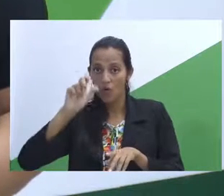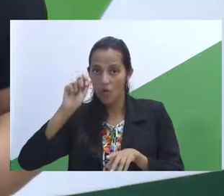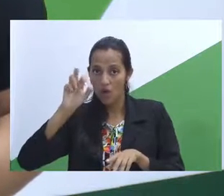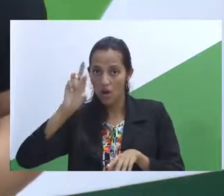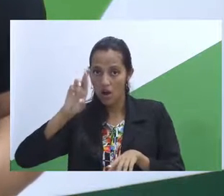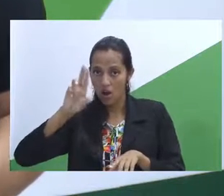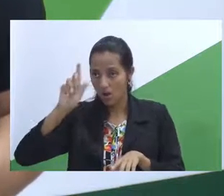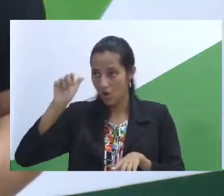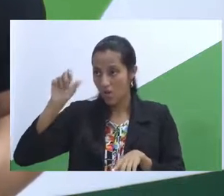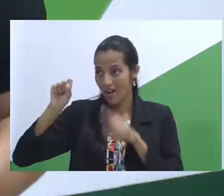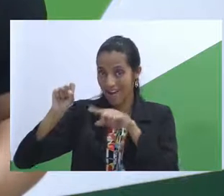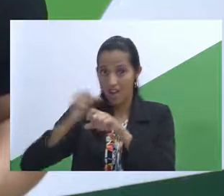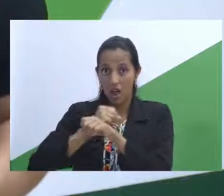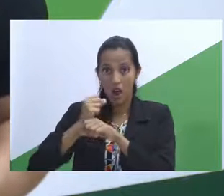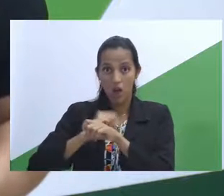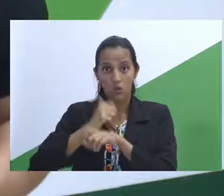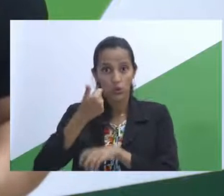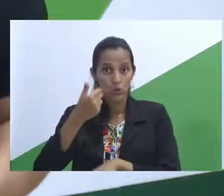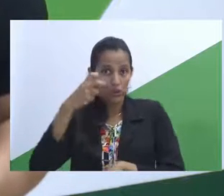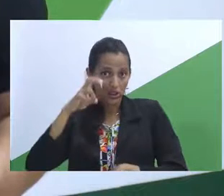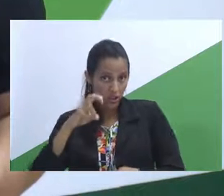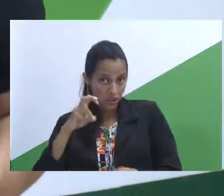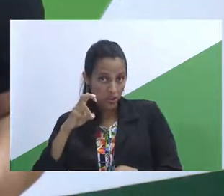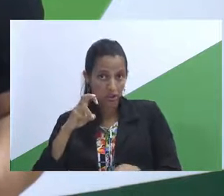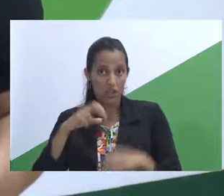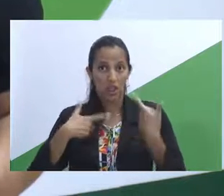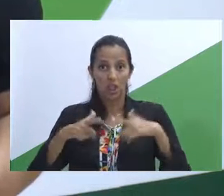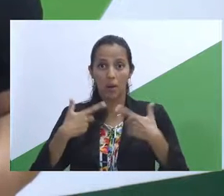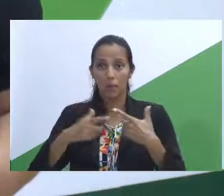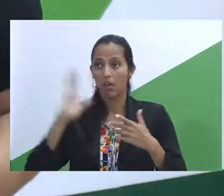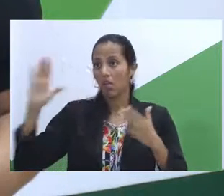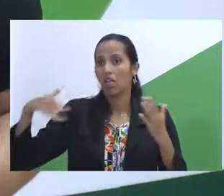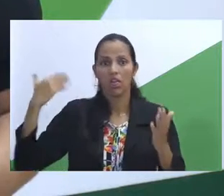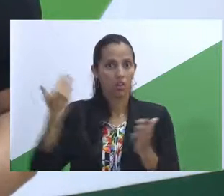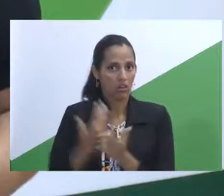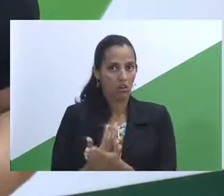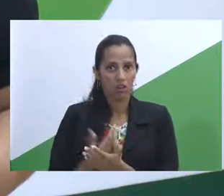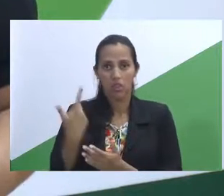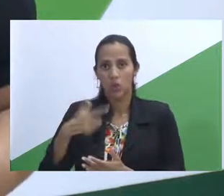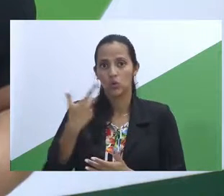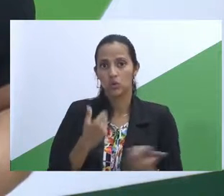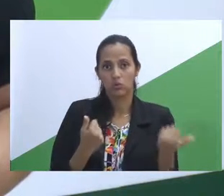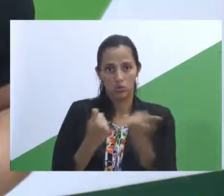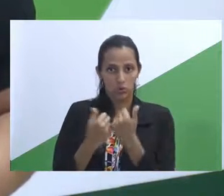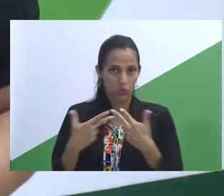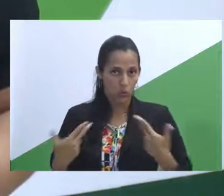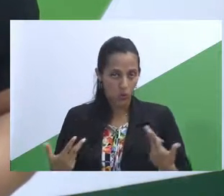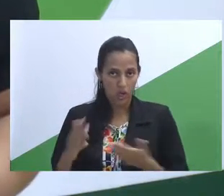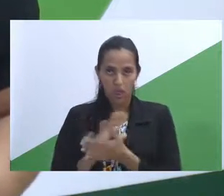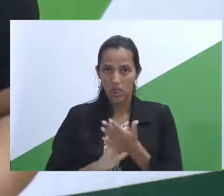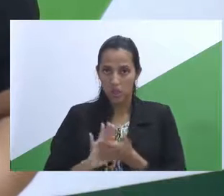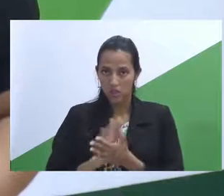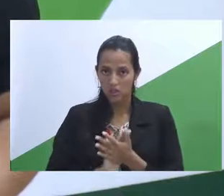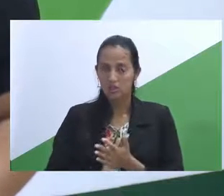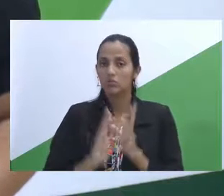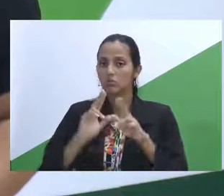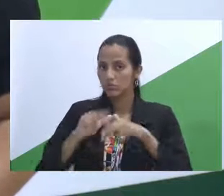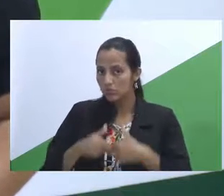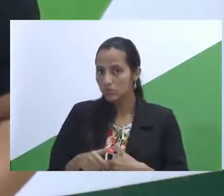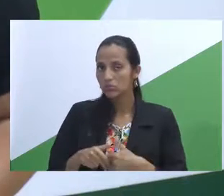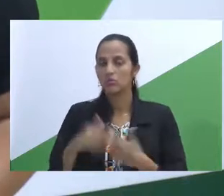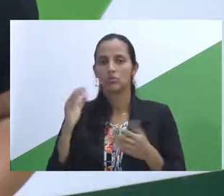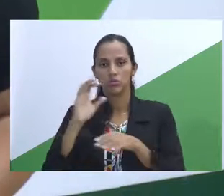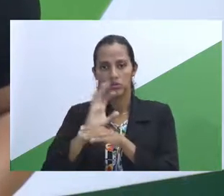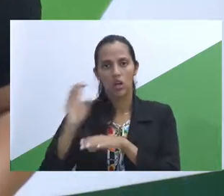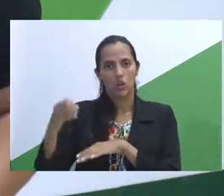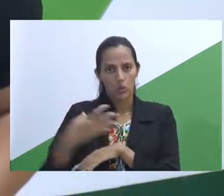dizer, ele pode querer ficar mais um pouco. Então, exatamente por isso que a gente começa, então, a trabalhar aí essa finalização, então, do